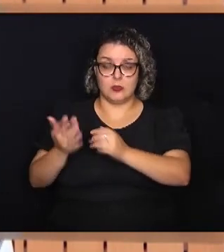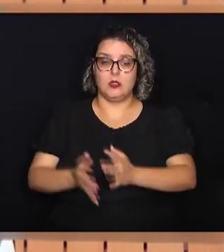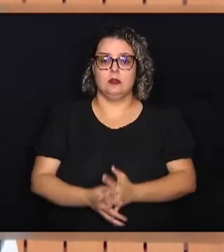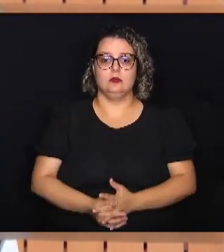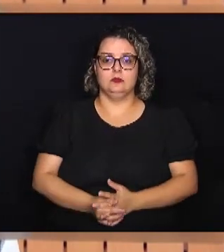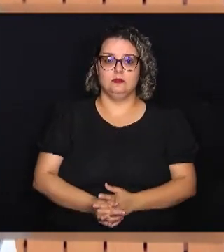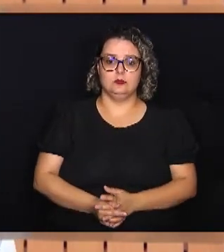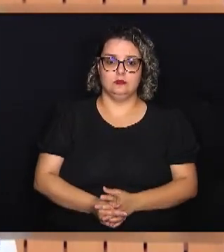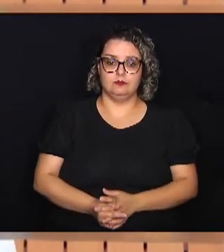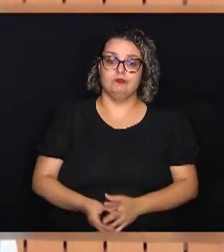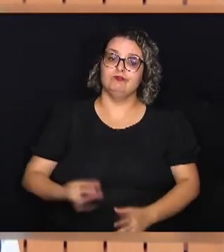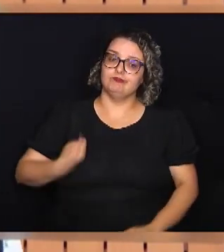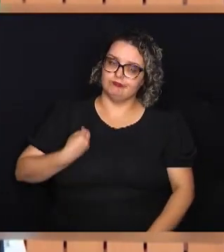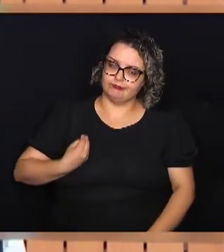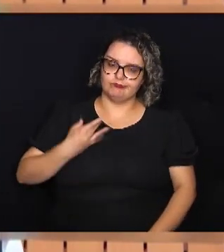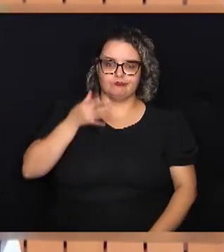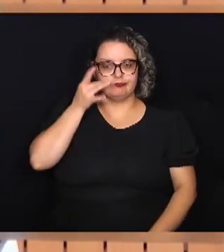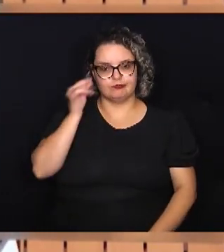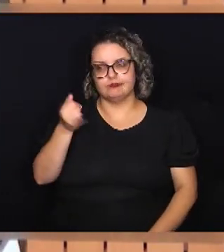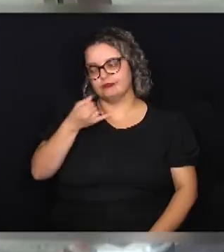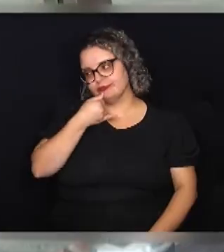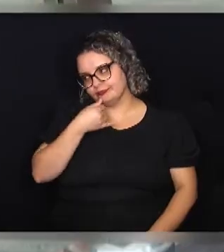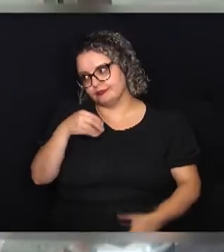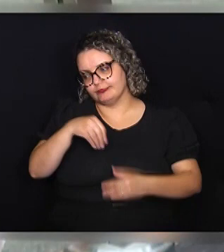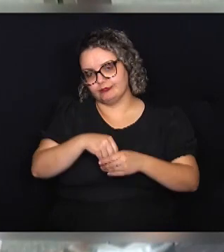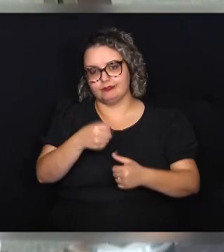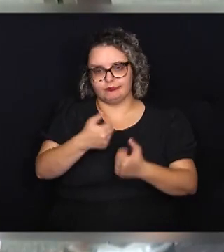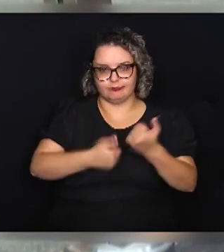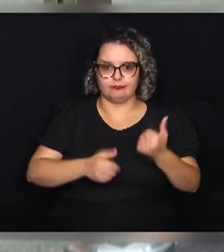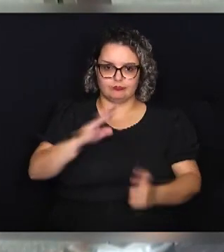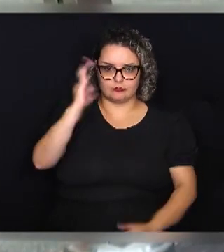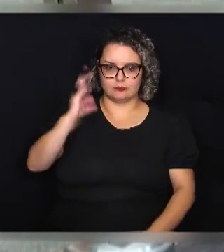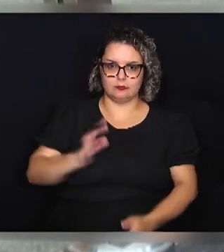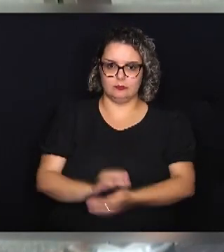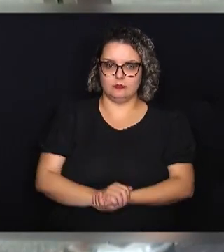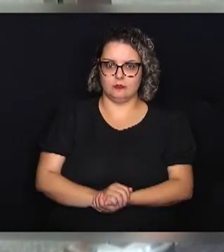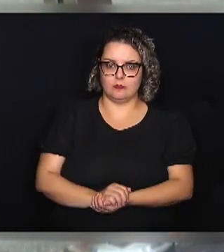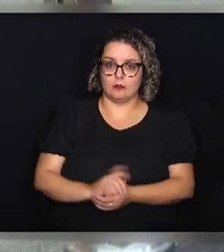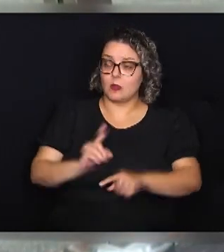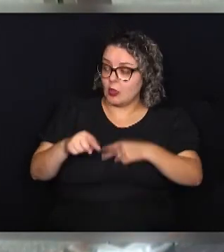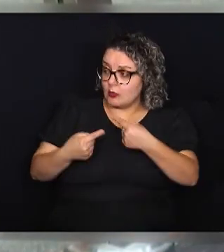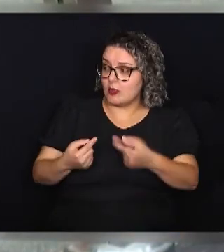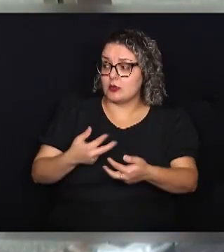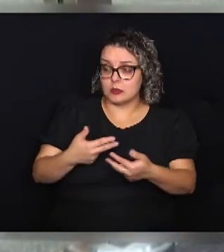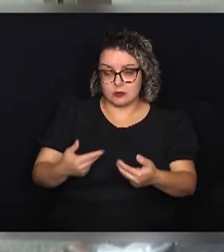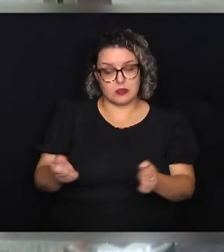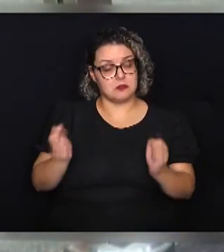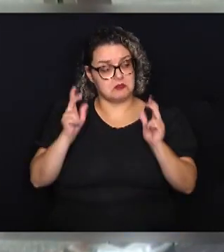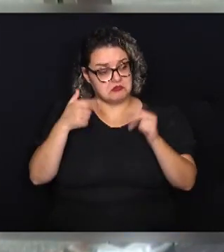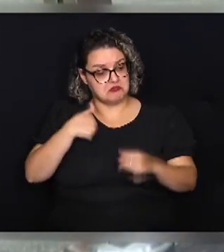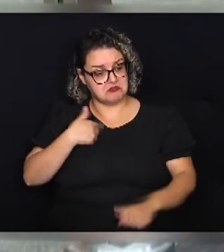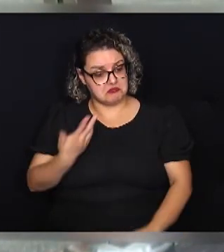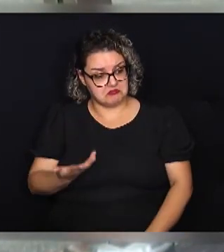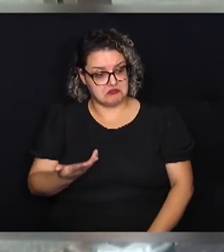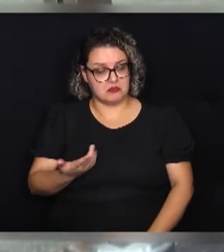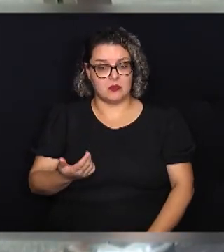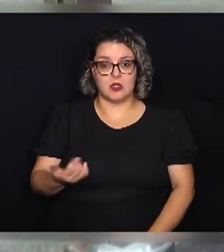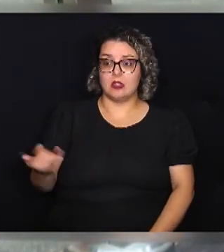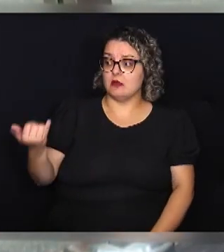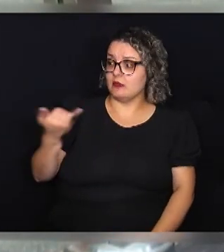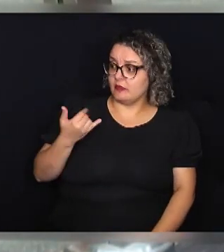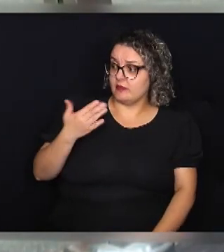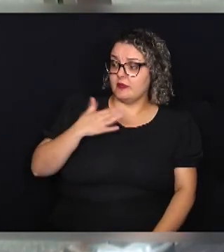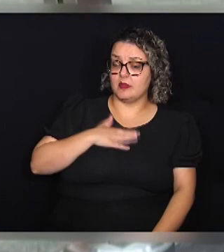presente, infelizmente, muito presente no futebol brasileiro. E outro ponto também que me chamou bastante atenção foi ele dizer o seguinte, que